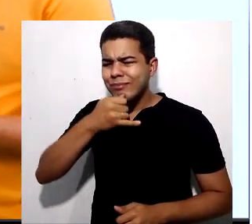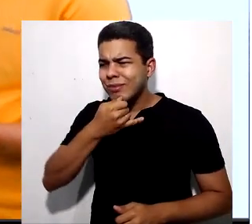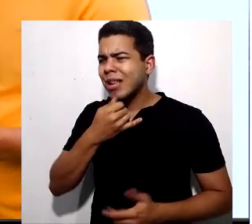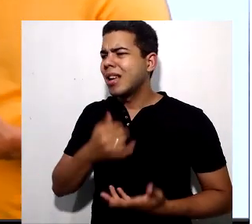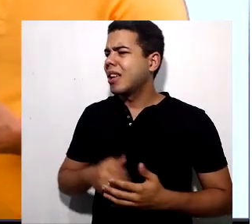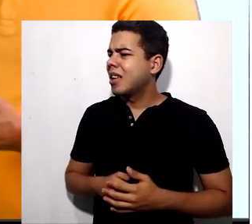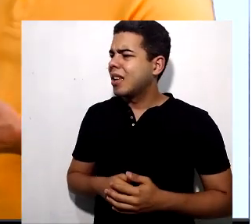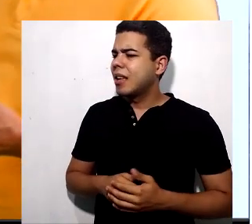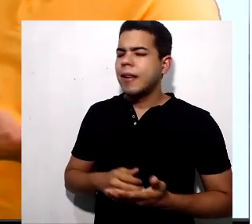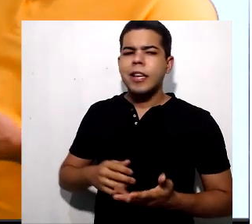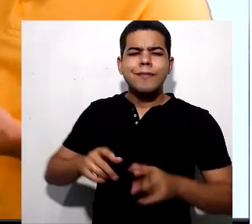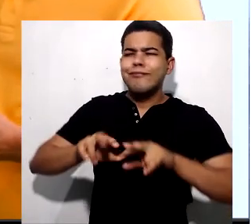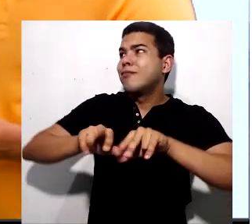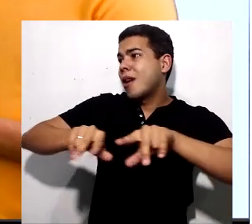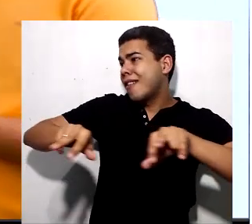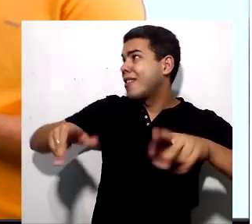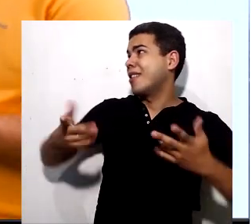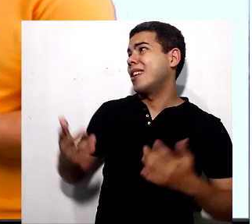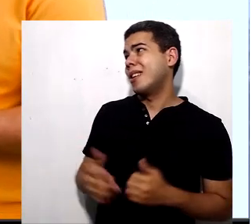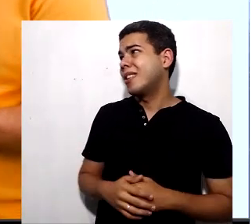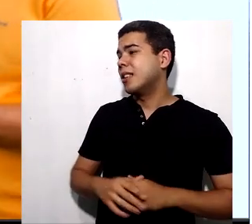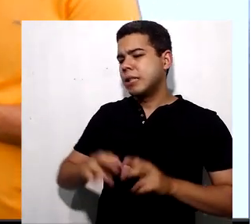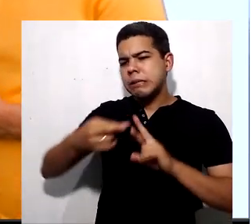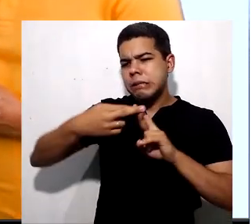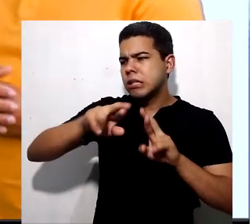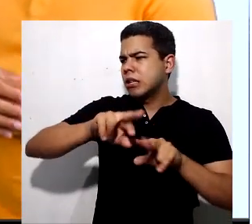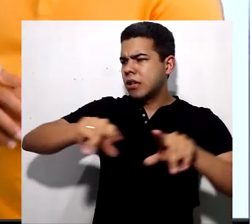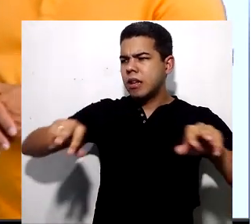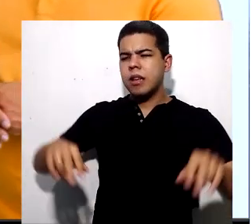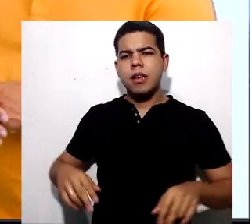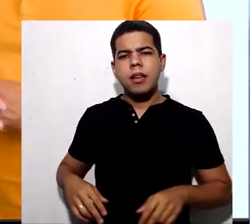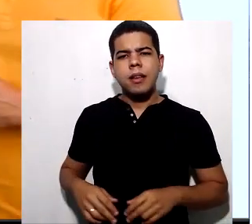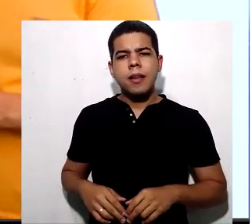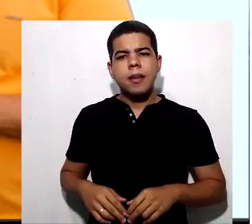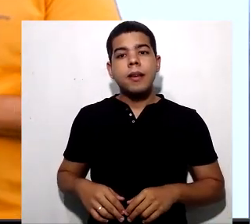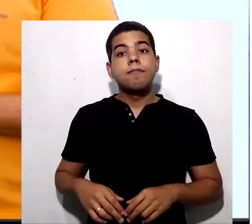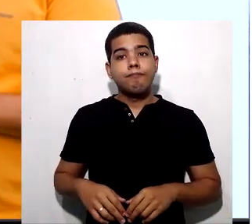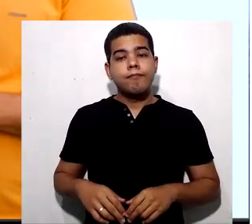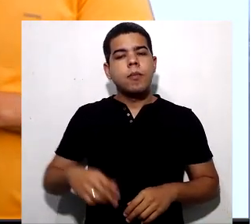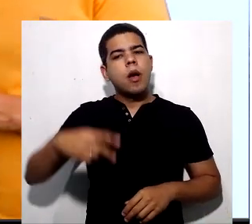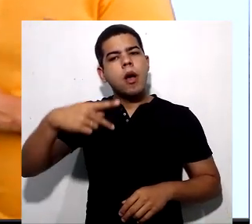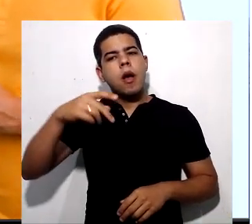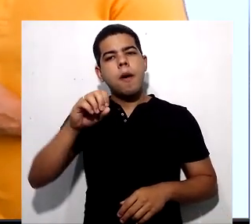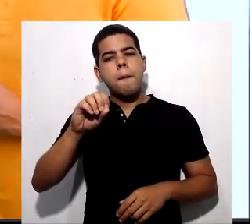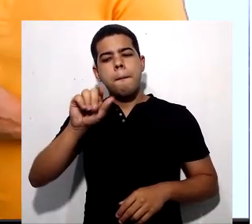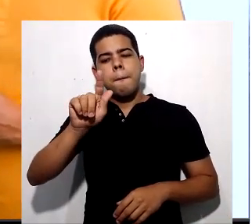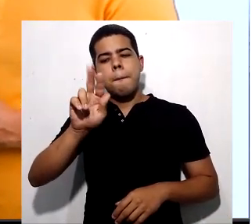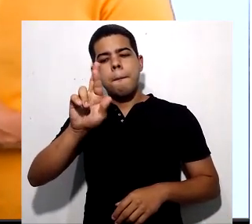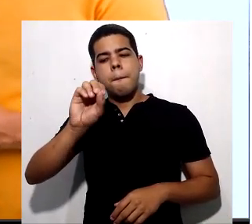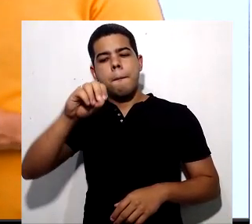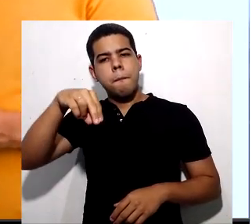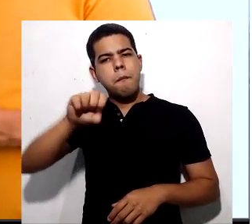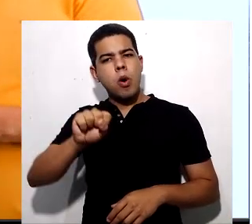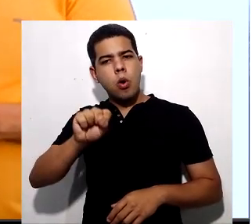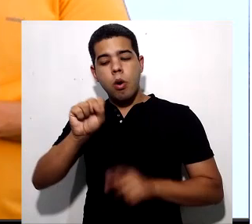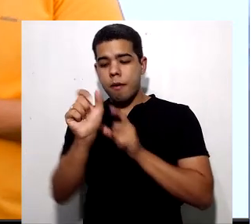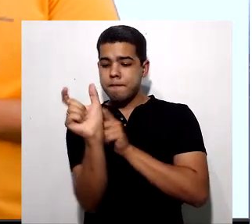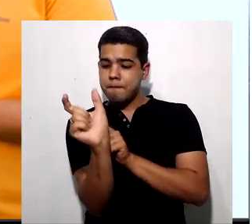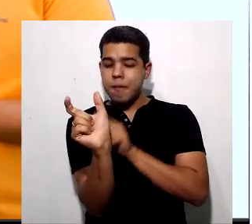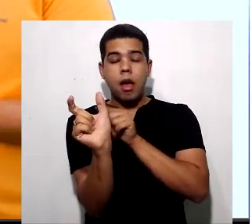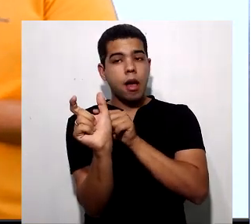casas, negócios, centros religiosos. Lembrar que pogrom, justamente que ela veio fugida de lá, esse pogrom, esse termo,